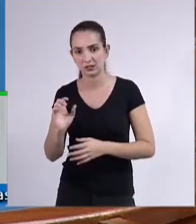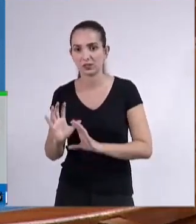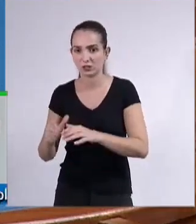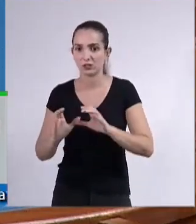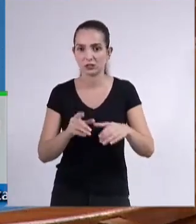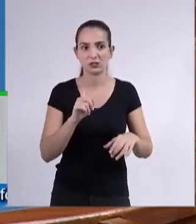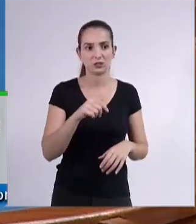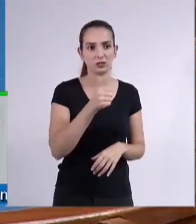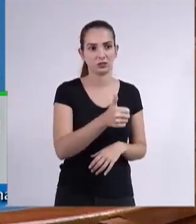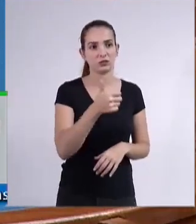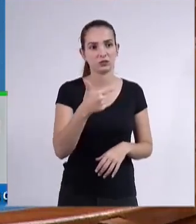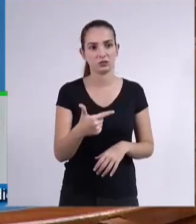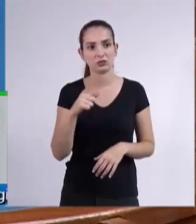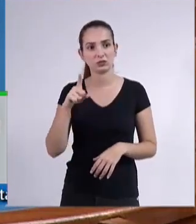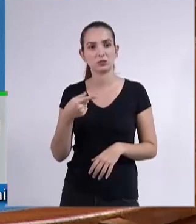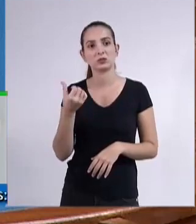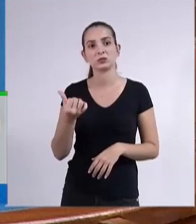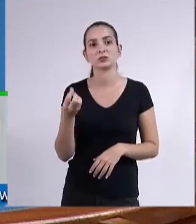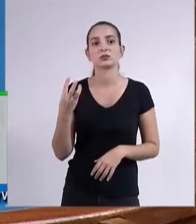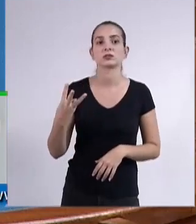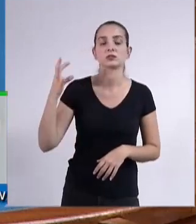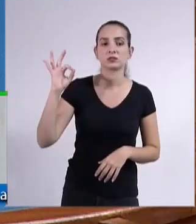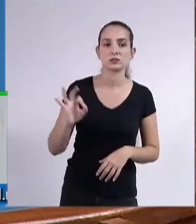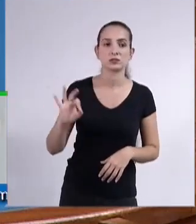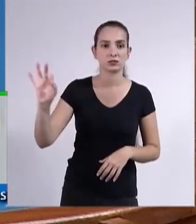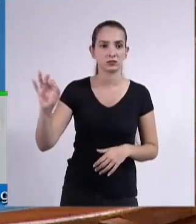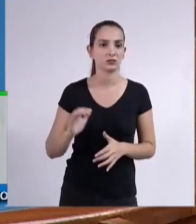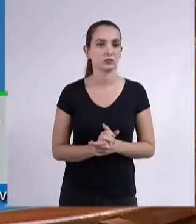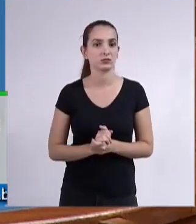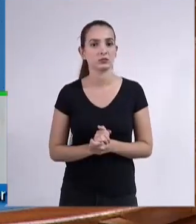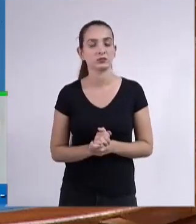12,63%. O que é encargos setoriais?